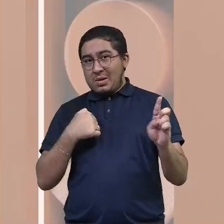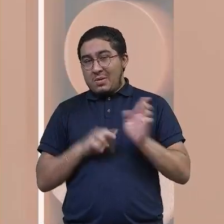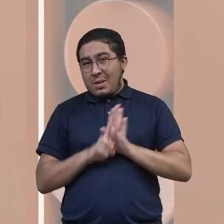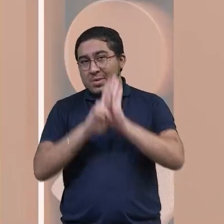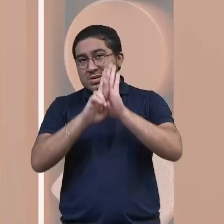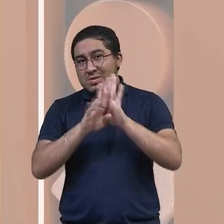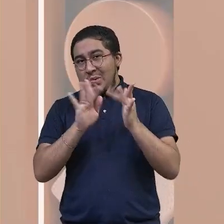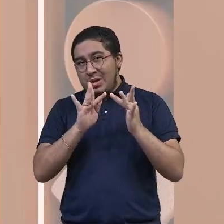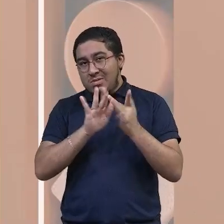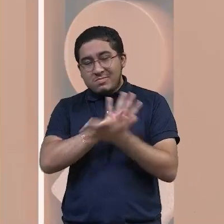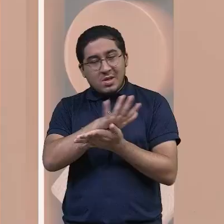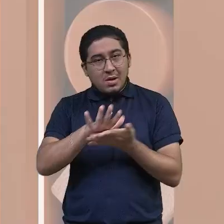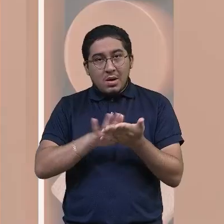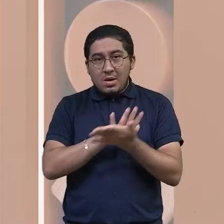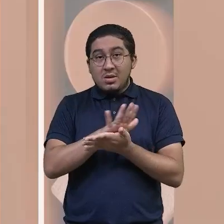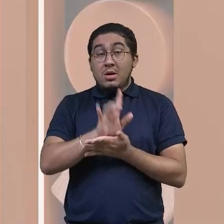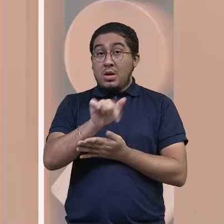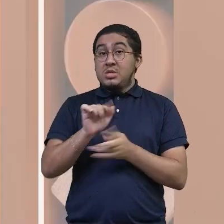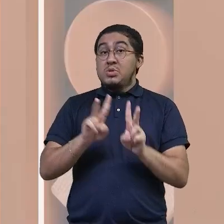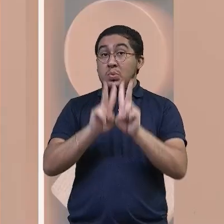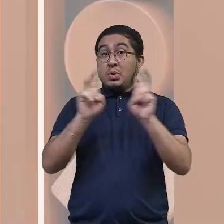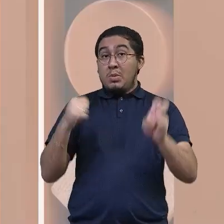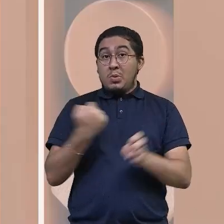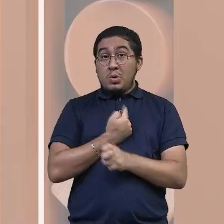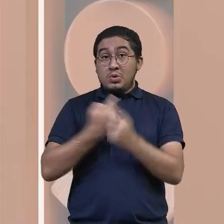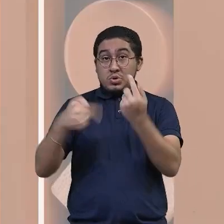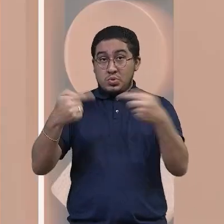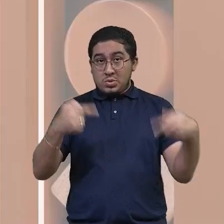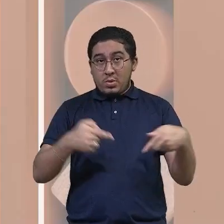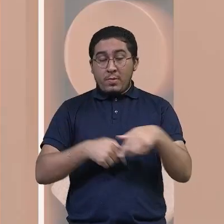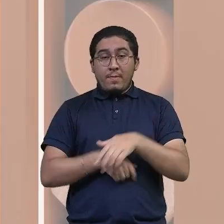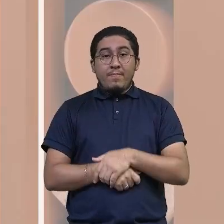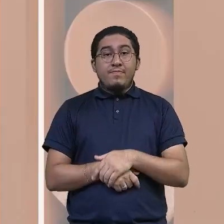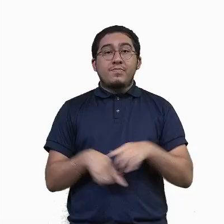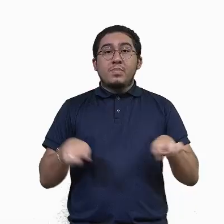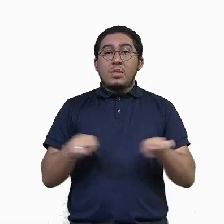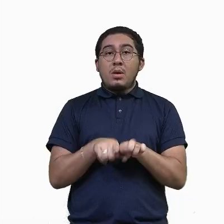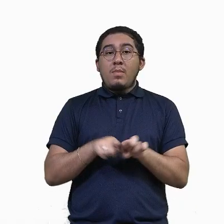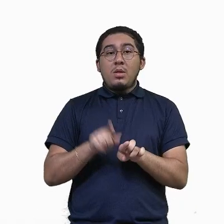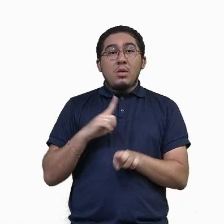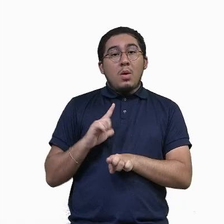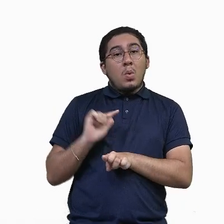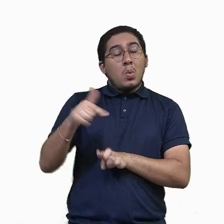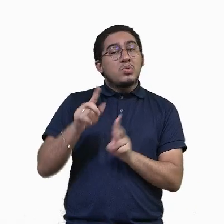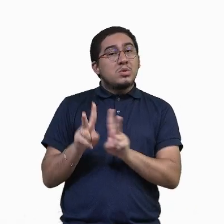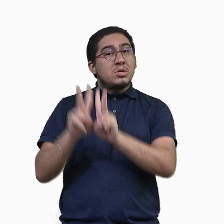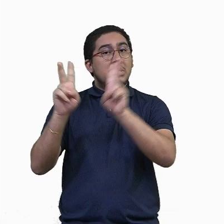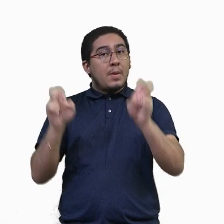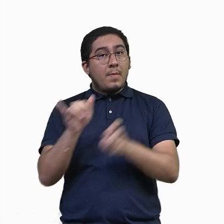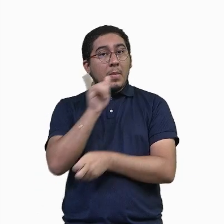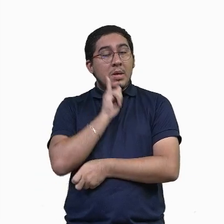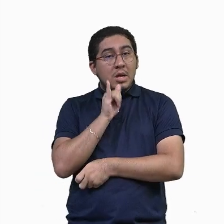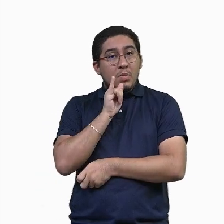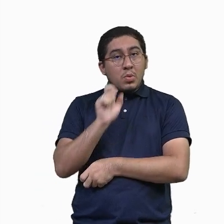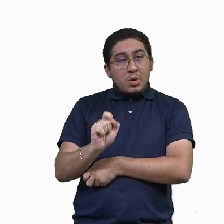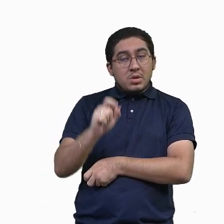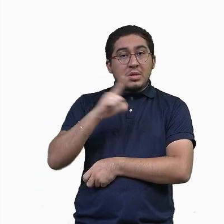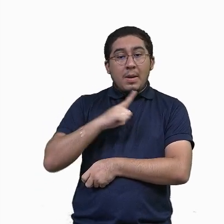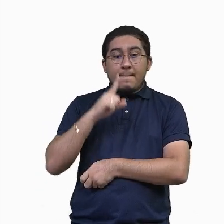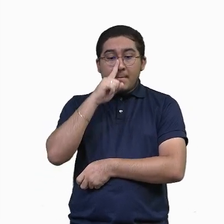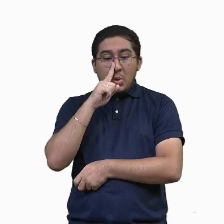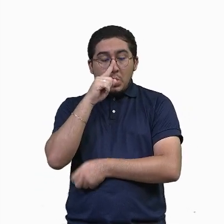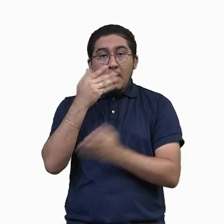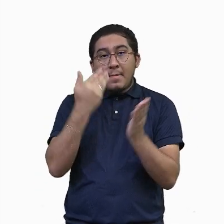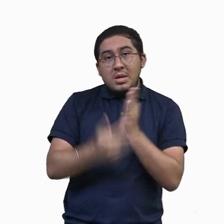É essa a questão que nós estamos trazendo. Além disso, nós temos também outras questões, como, por exemplo, ameaças à liberdade